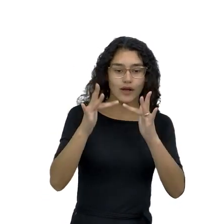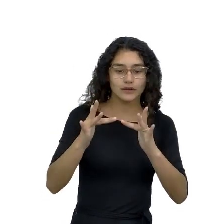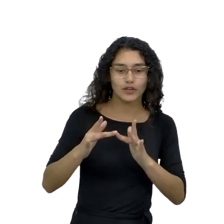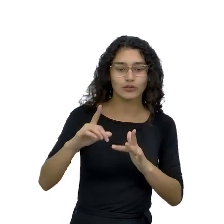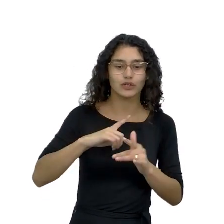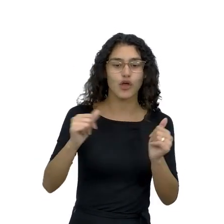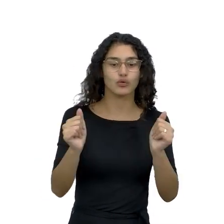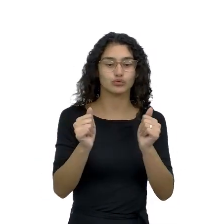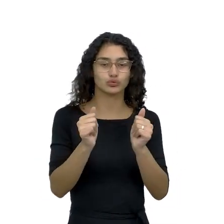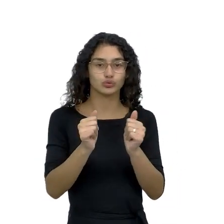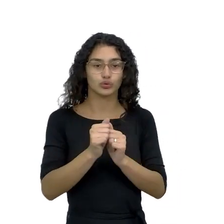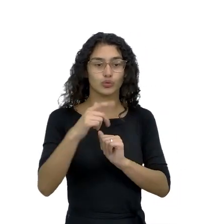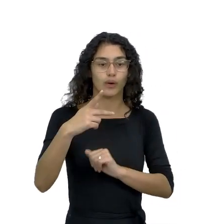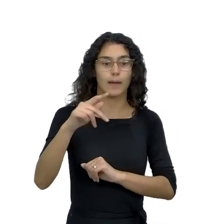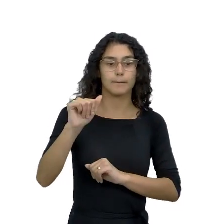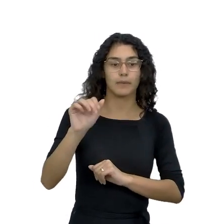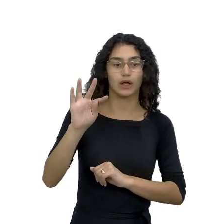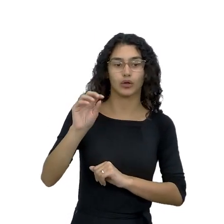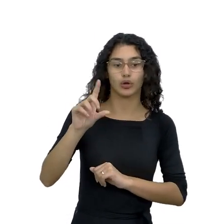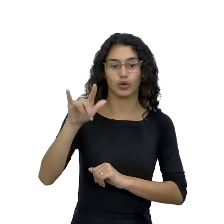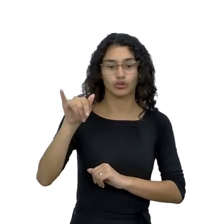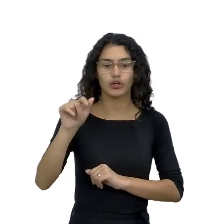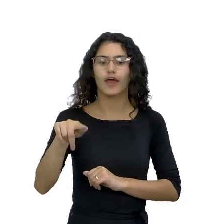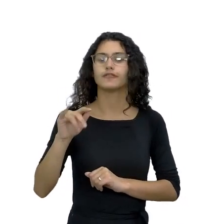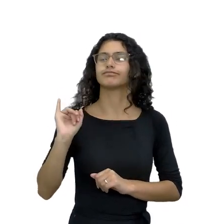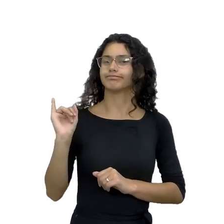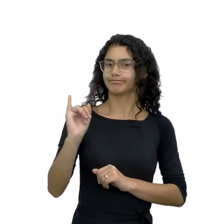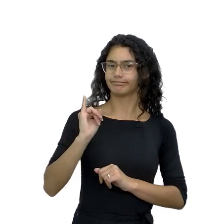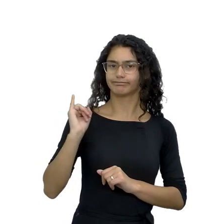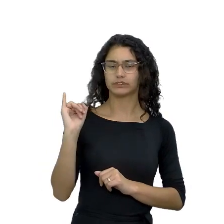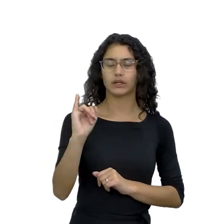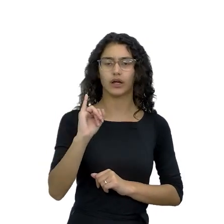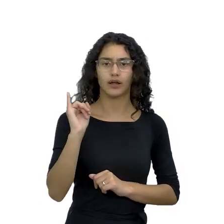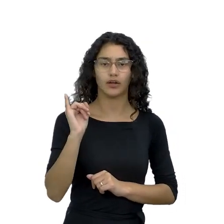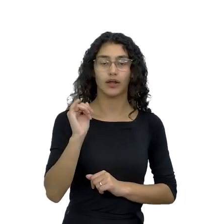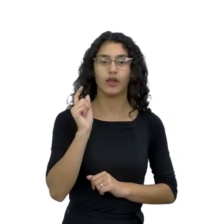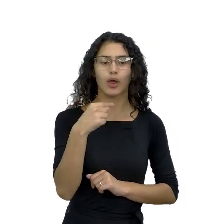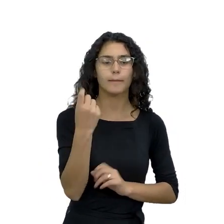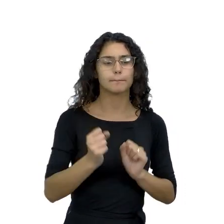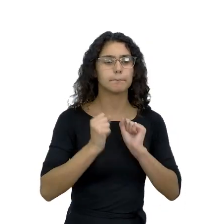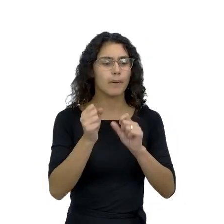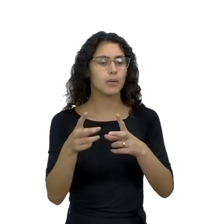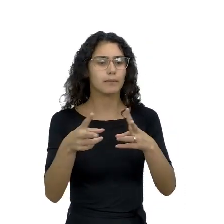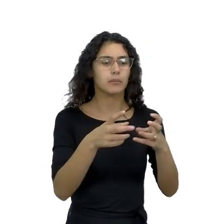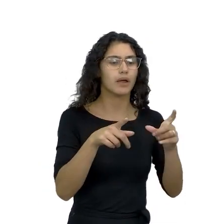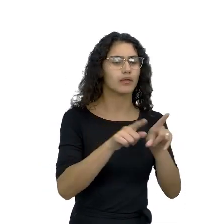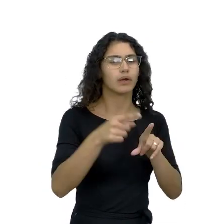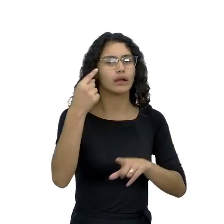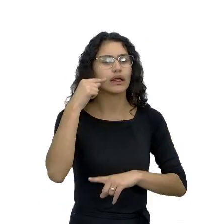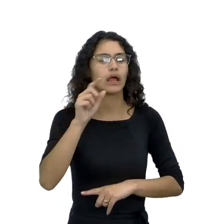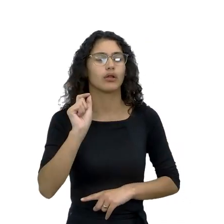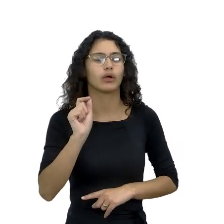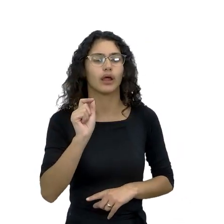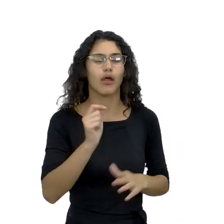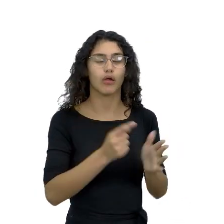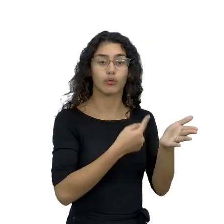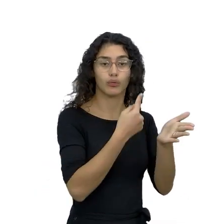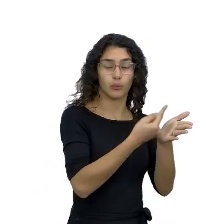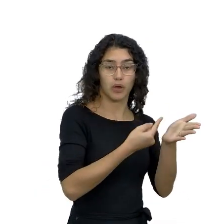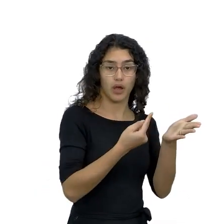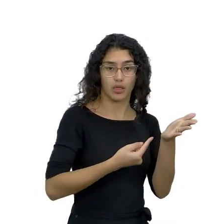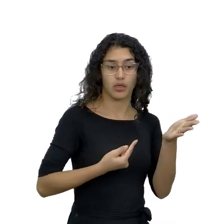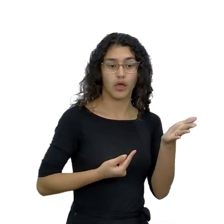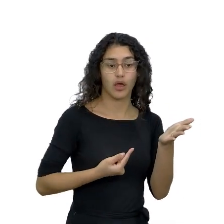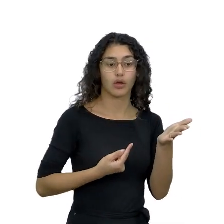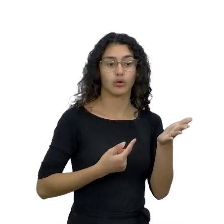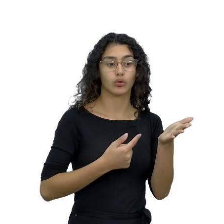com a paleontologia, ela é muito forte. E aqui nós podemos usar a ideia do caderno